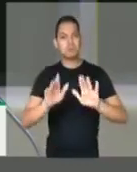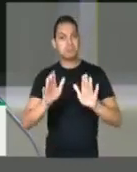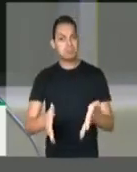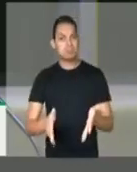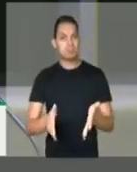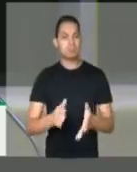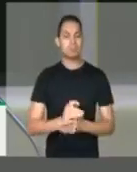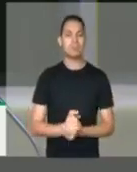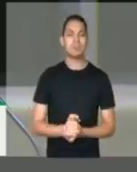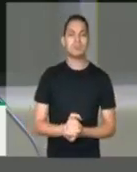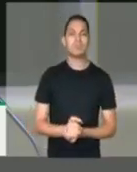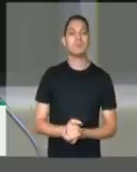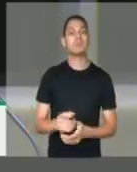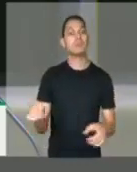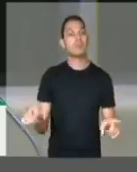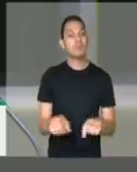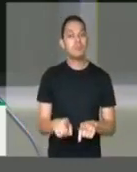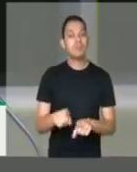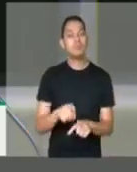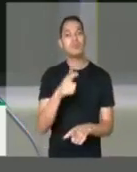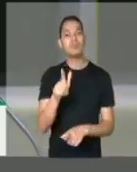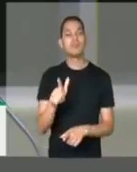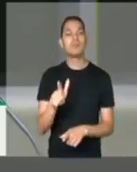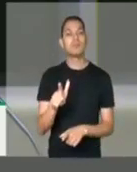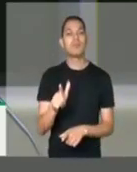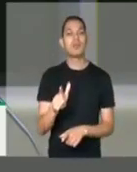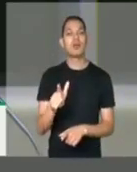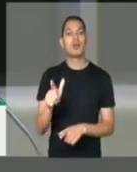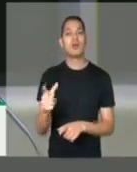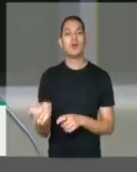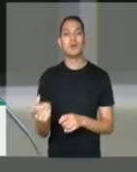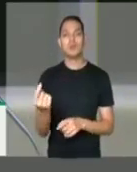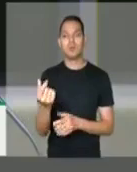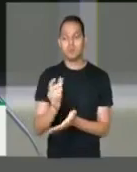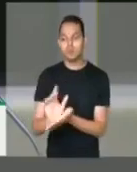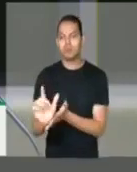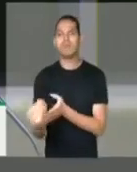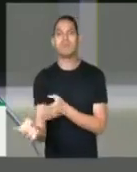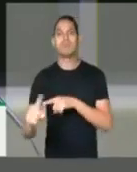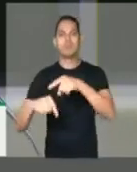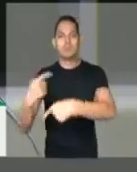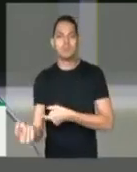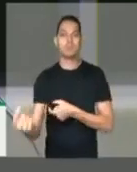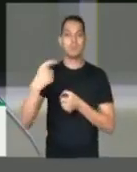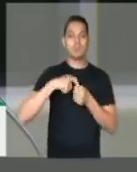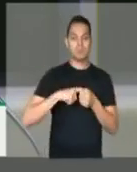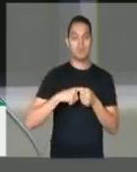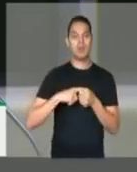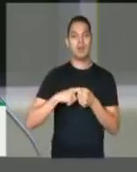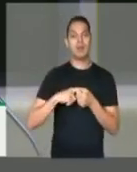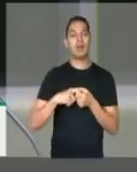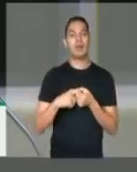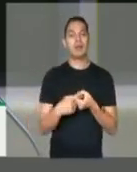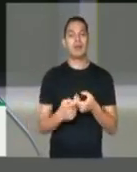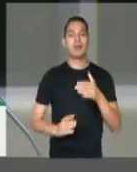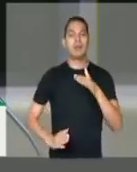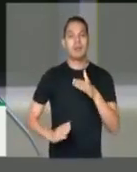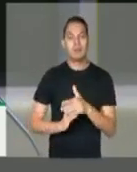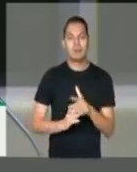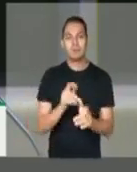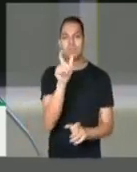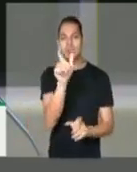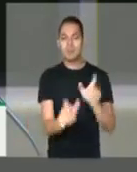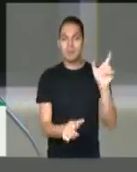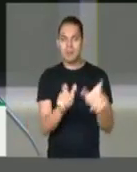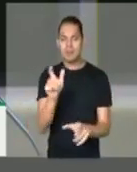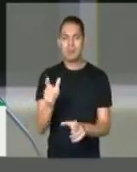existentes. E, claro, em se obter o retorno desse investimento. E ao excluir os limites individuais das